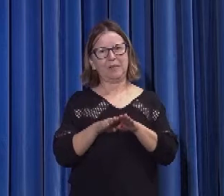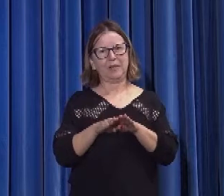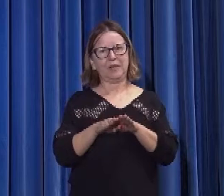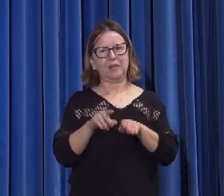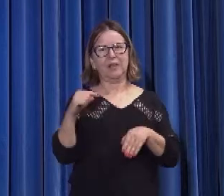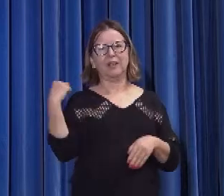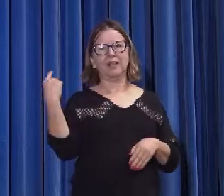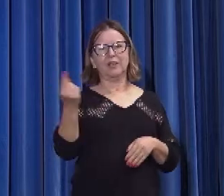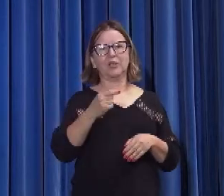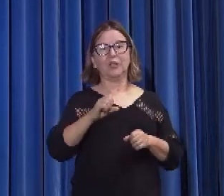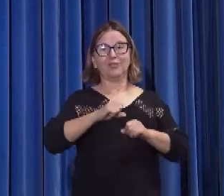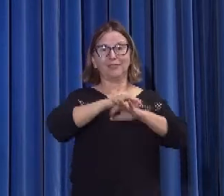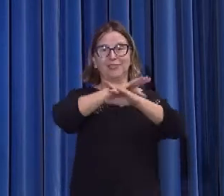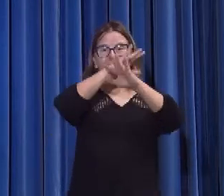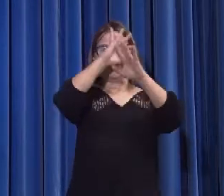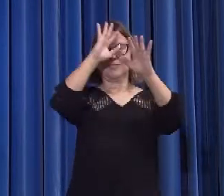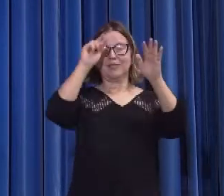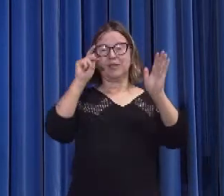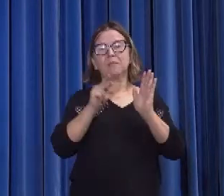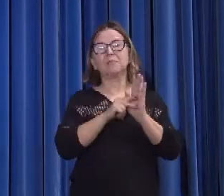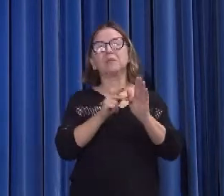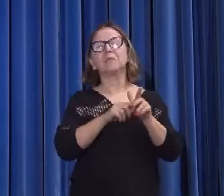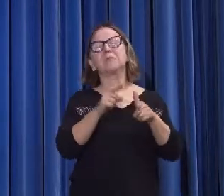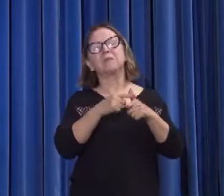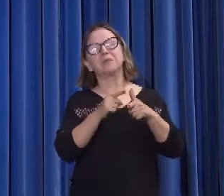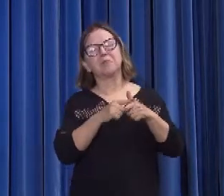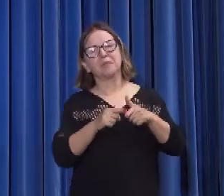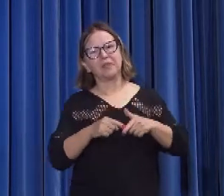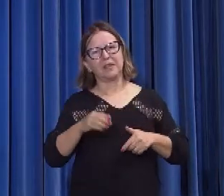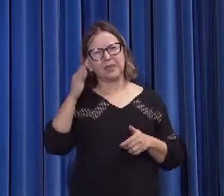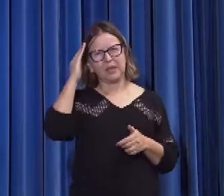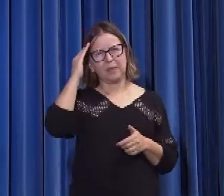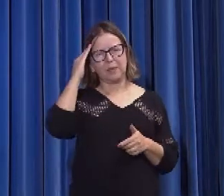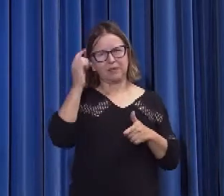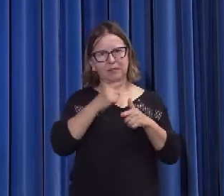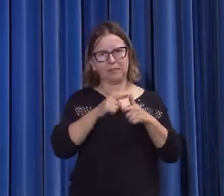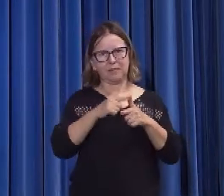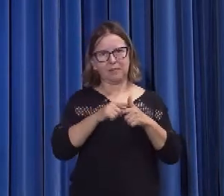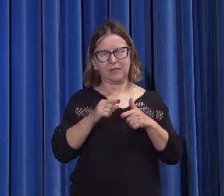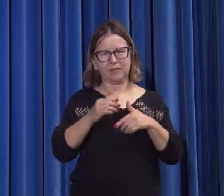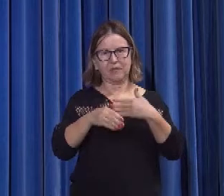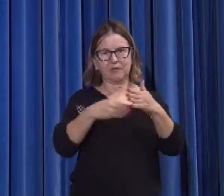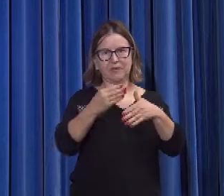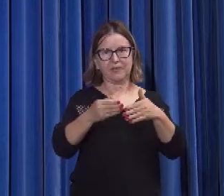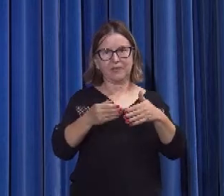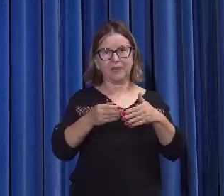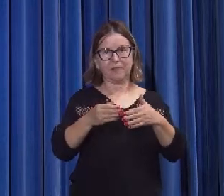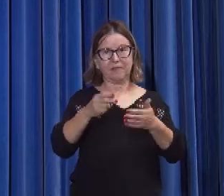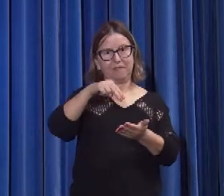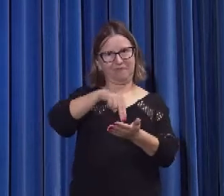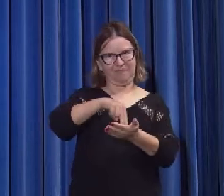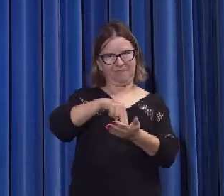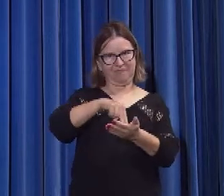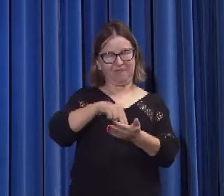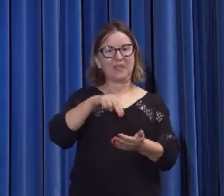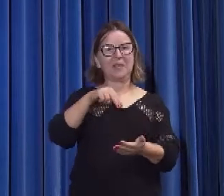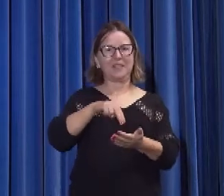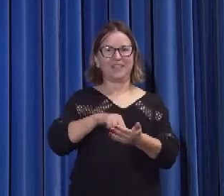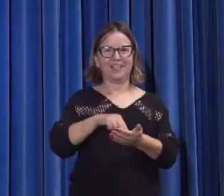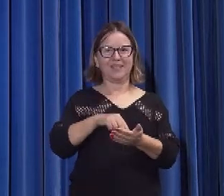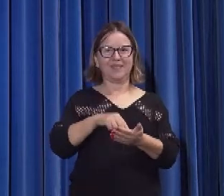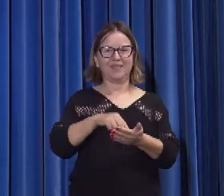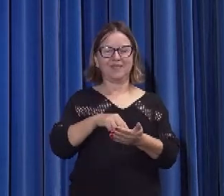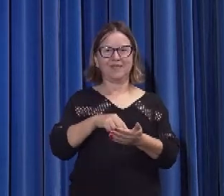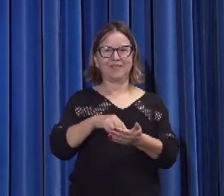gloriamos nas próprias tribulações, sabendo que a tribulação produz perseverança, e a